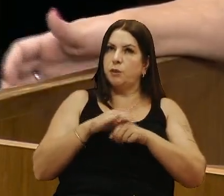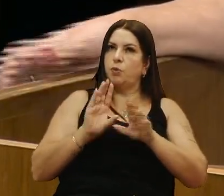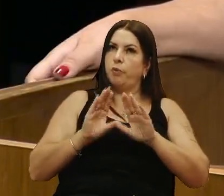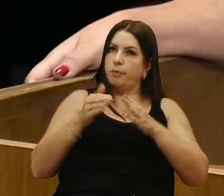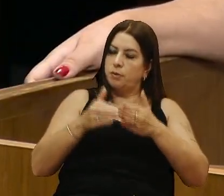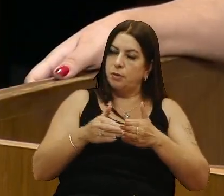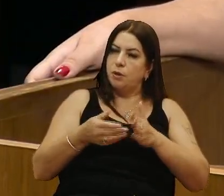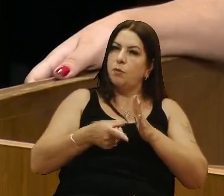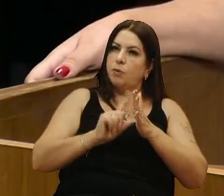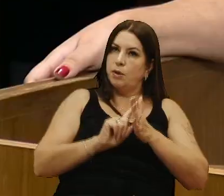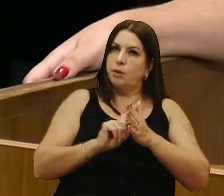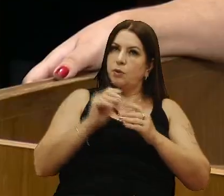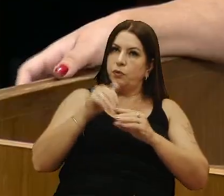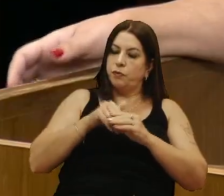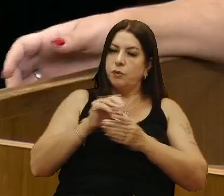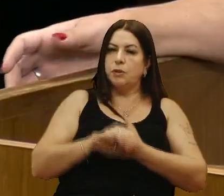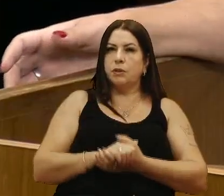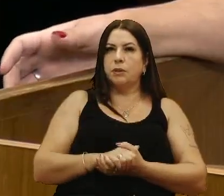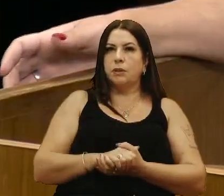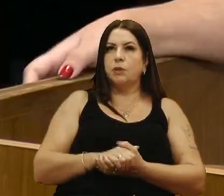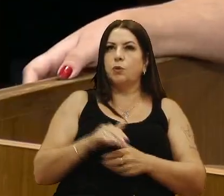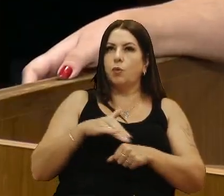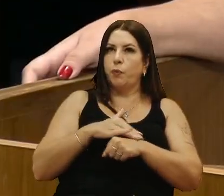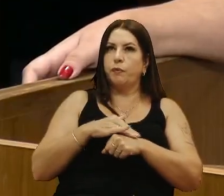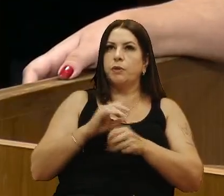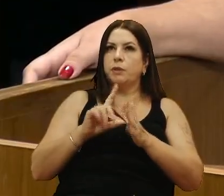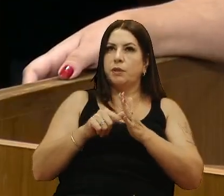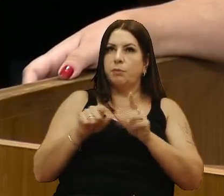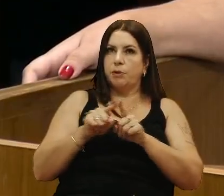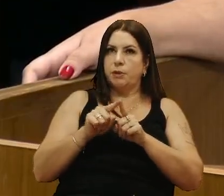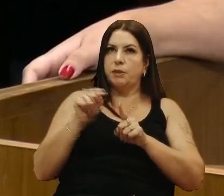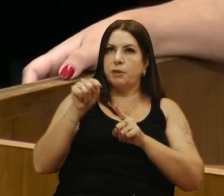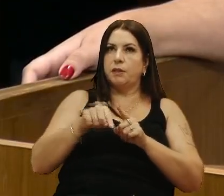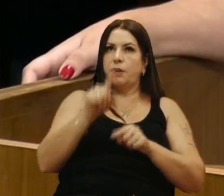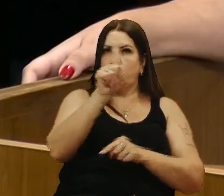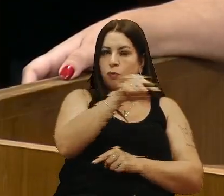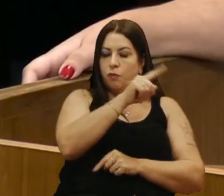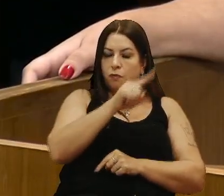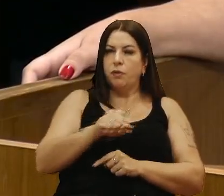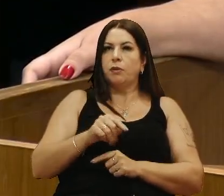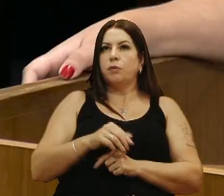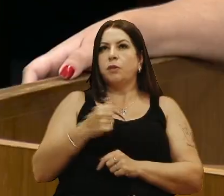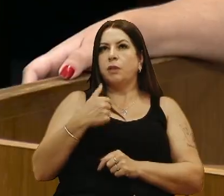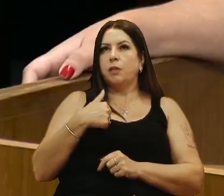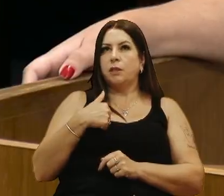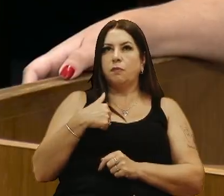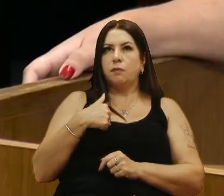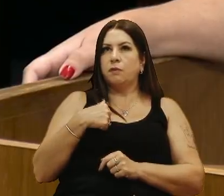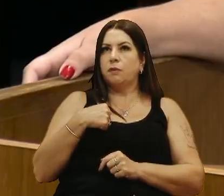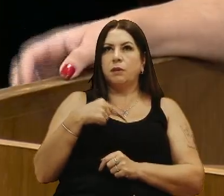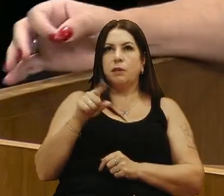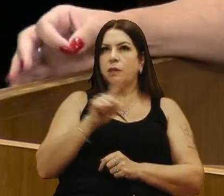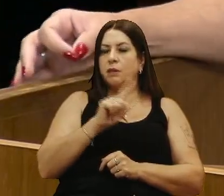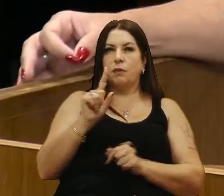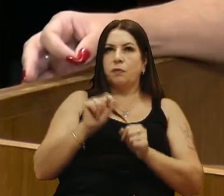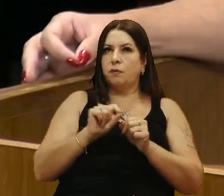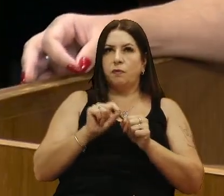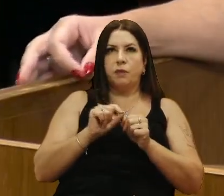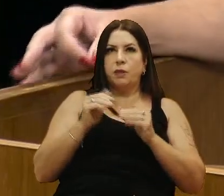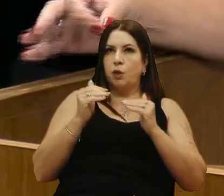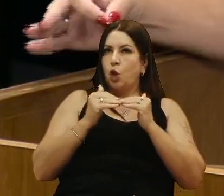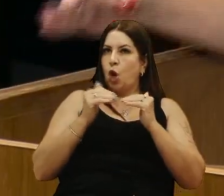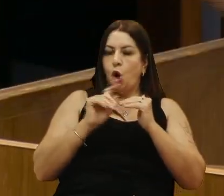comissão antes da votação e conversei depois da vinda do veto. E eu não fiz